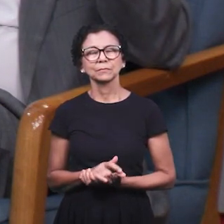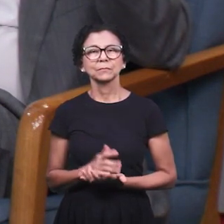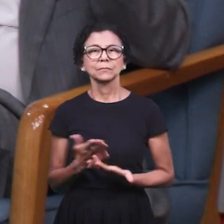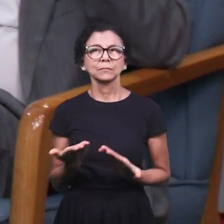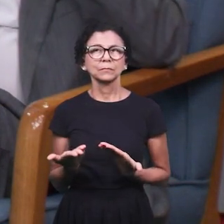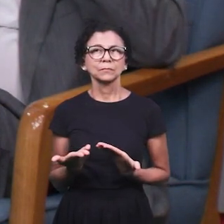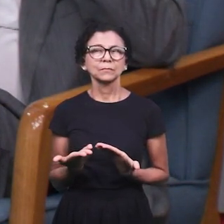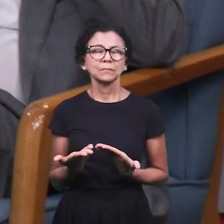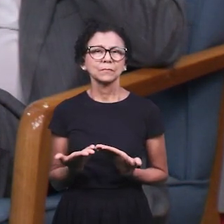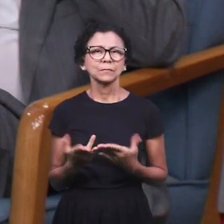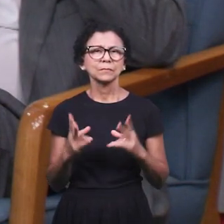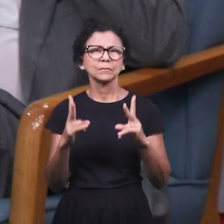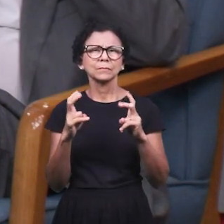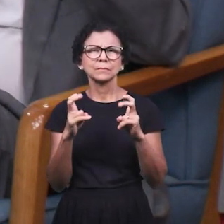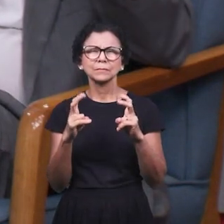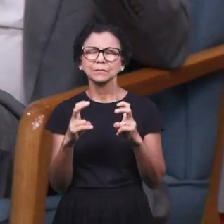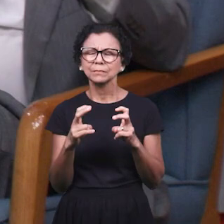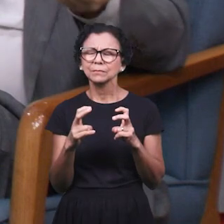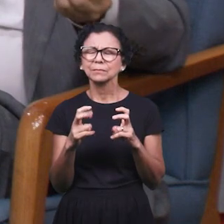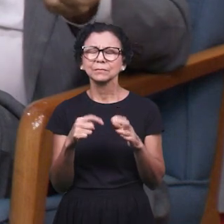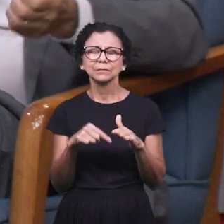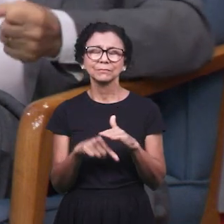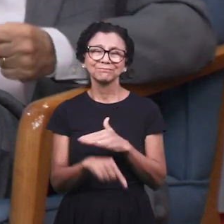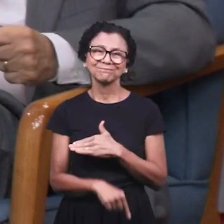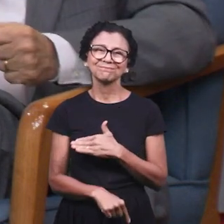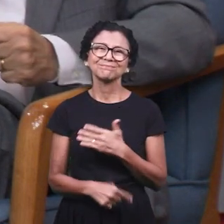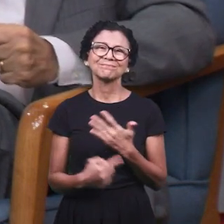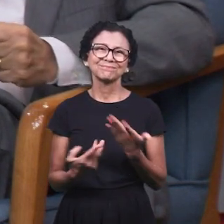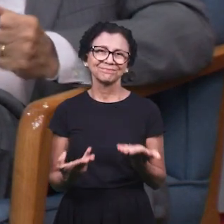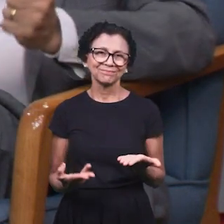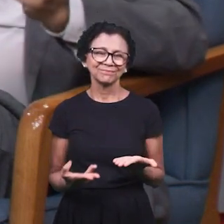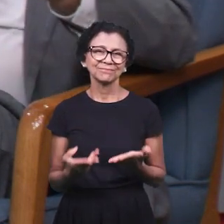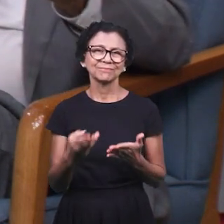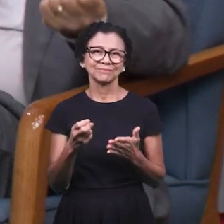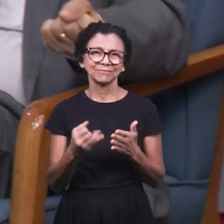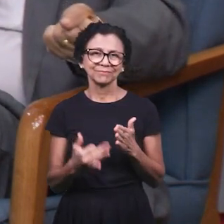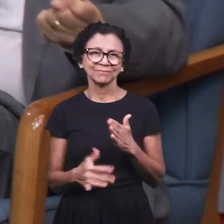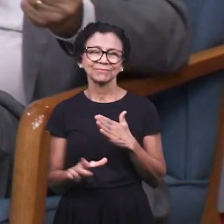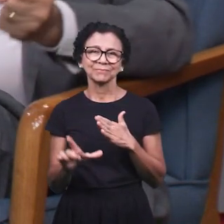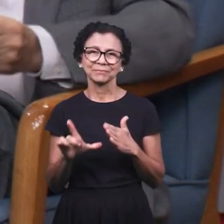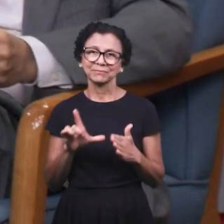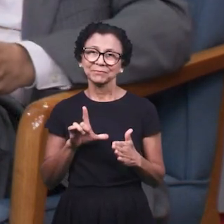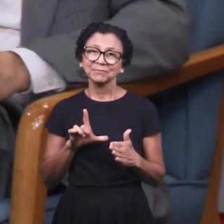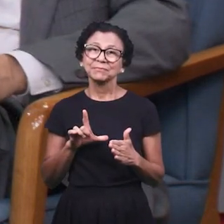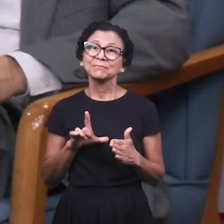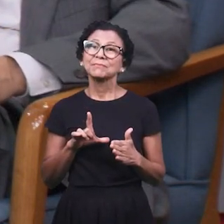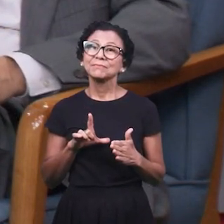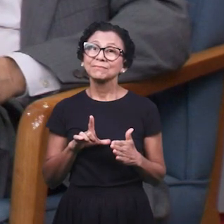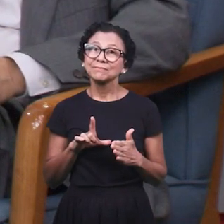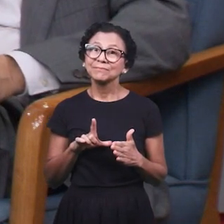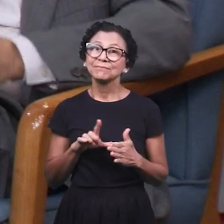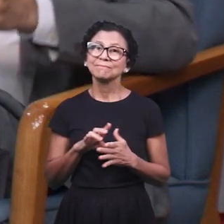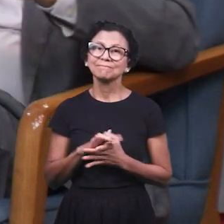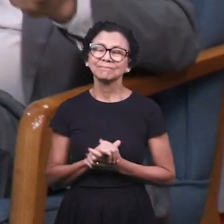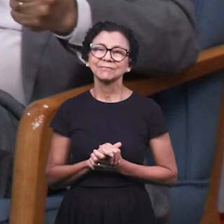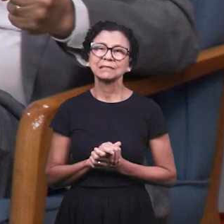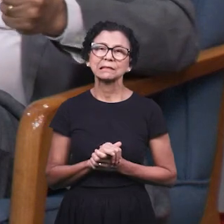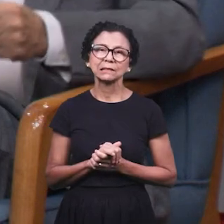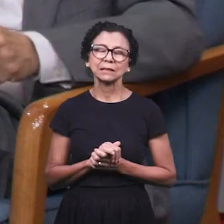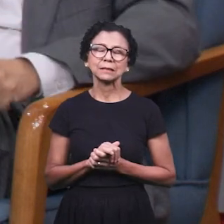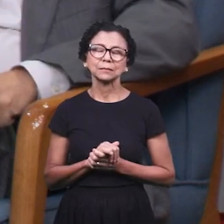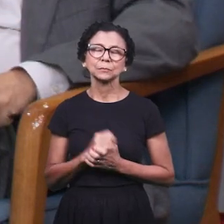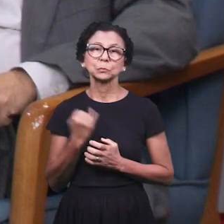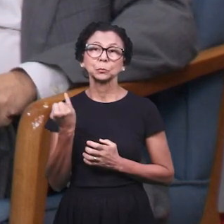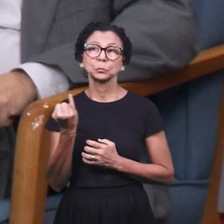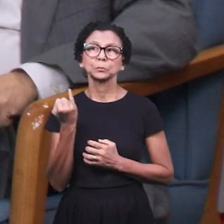abordando um assunto extremamente rico, como nós falamos já anteriormente, intenso